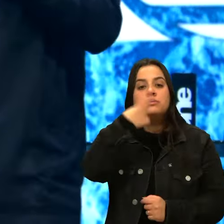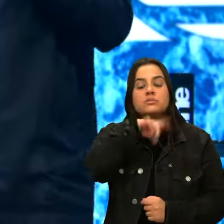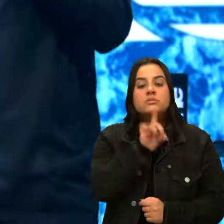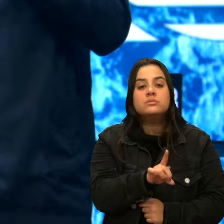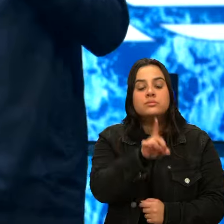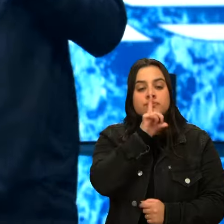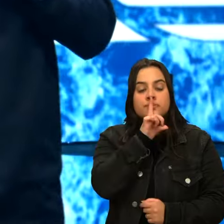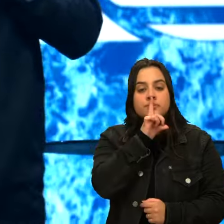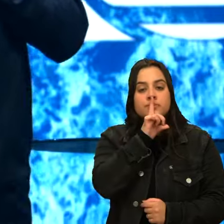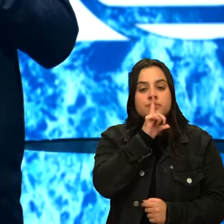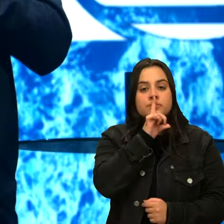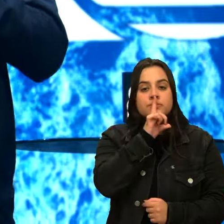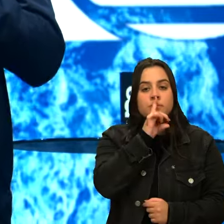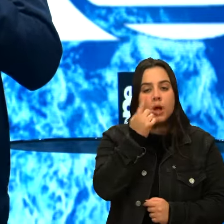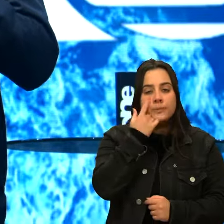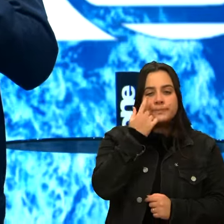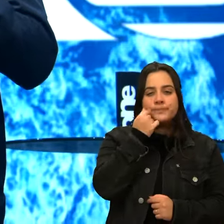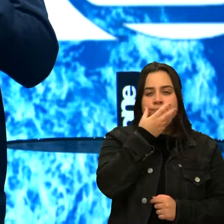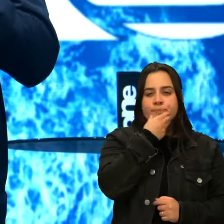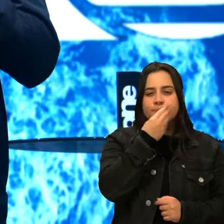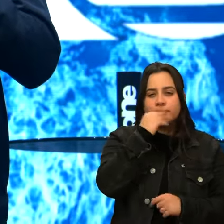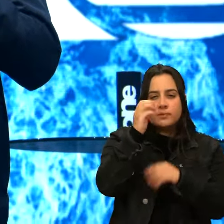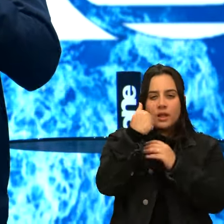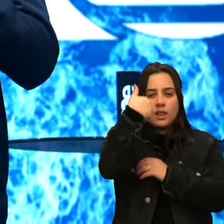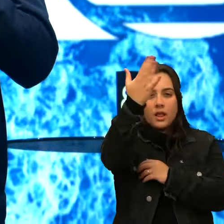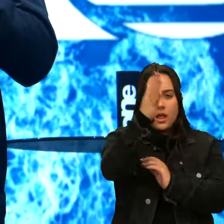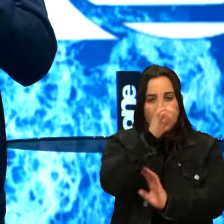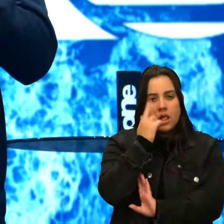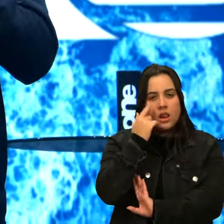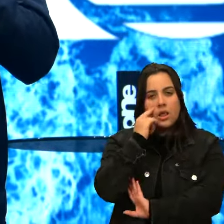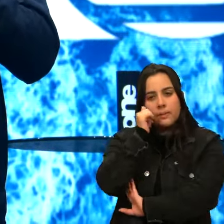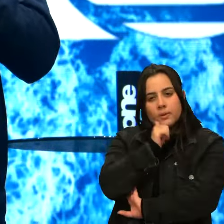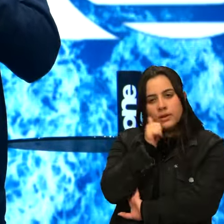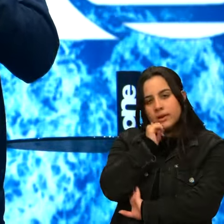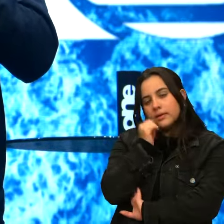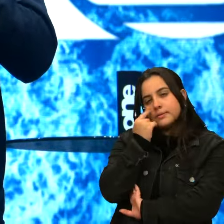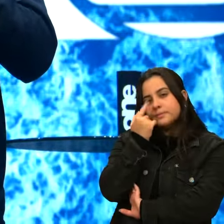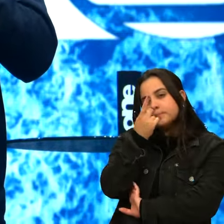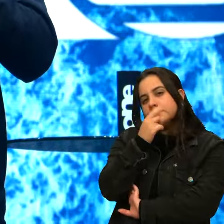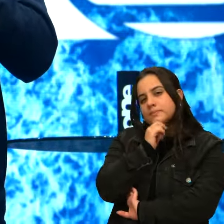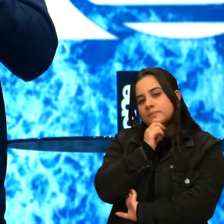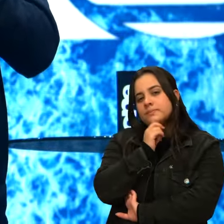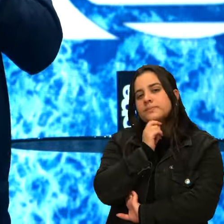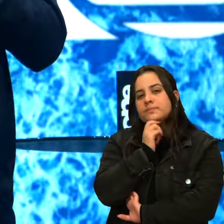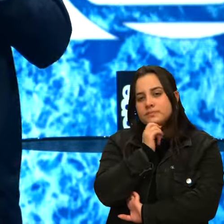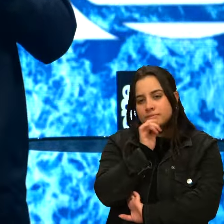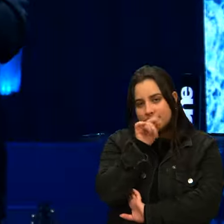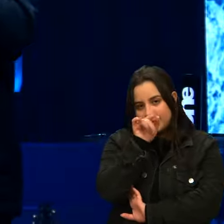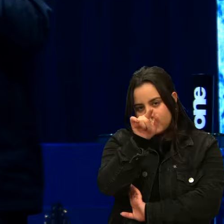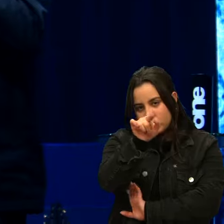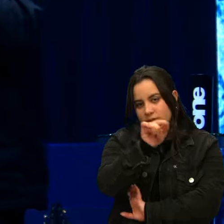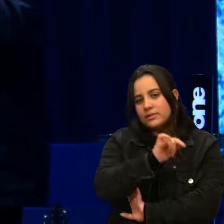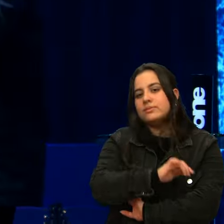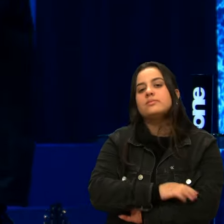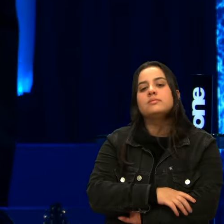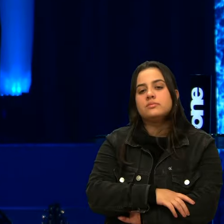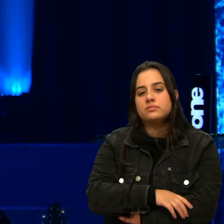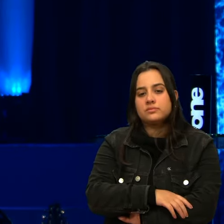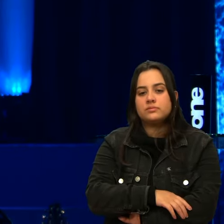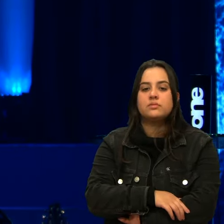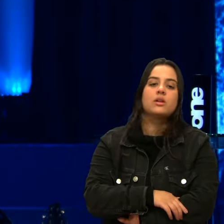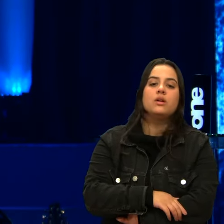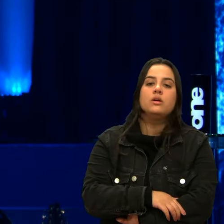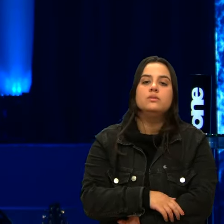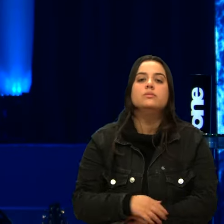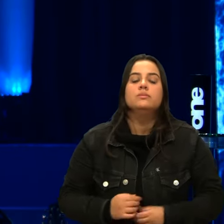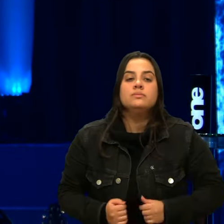silêncio. Isso, os caras lá atrás, olha a moça gesticulando ainda, olha. Isso, você mesmo, isso. Agora,